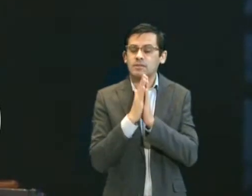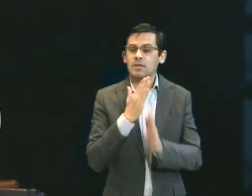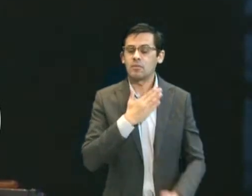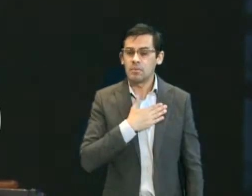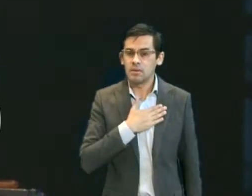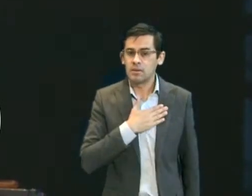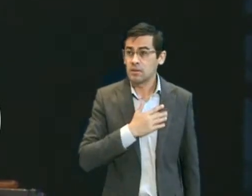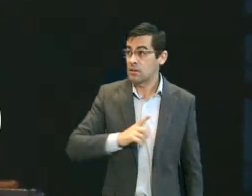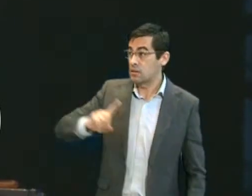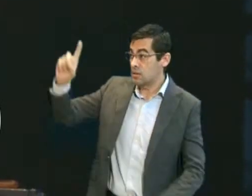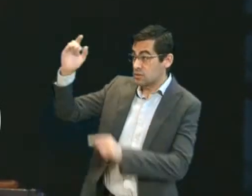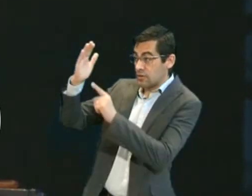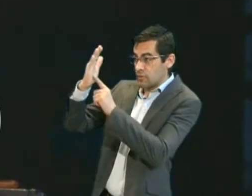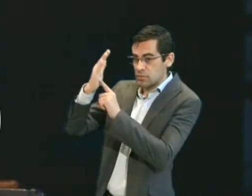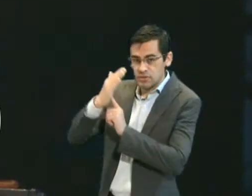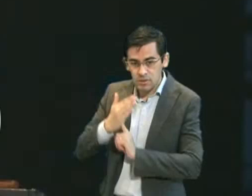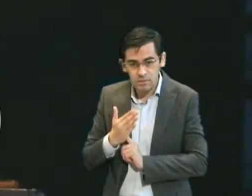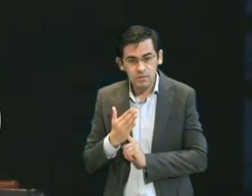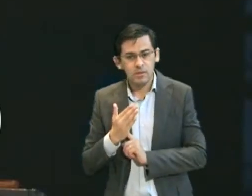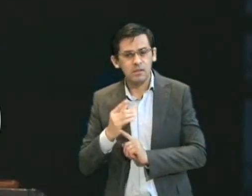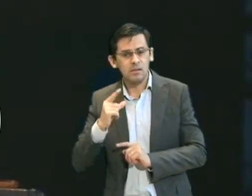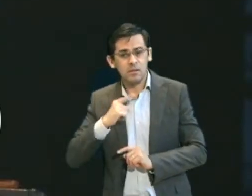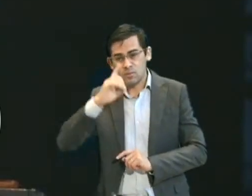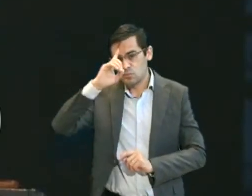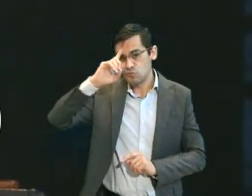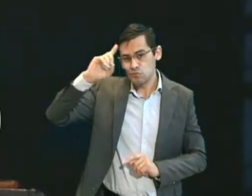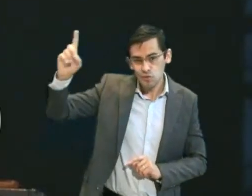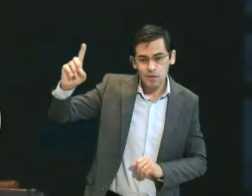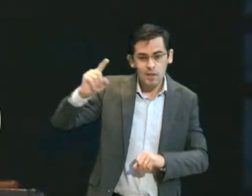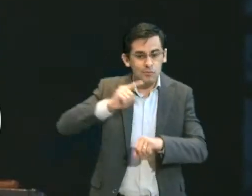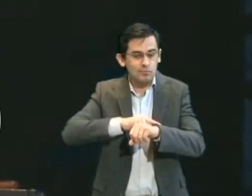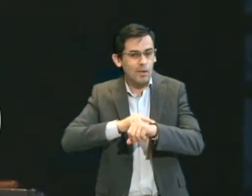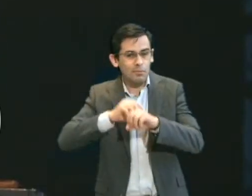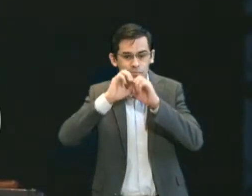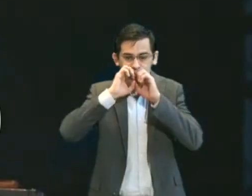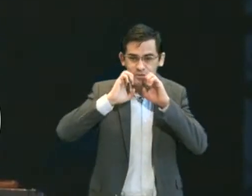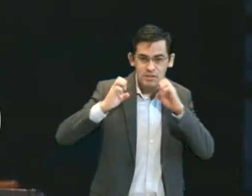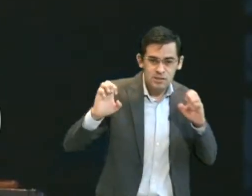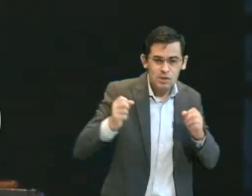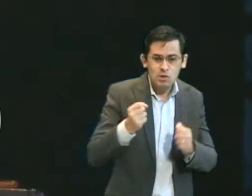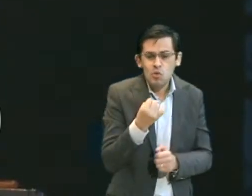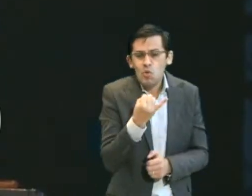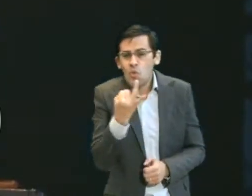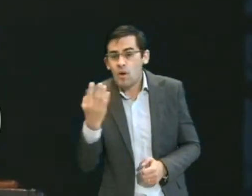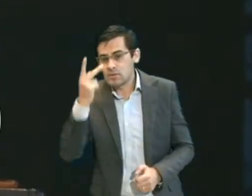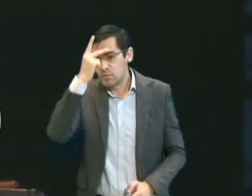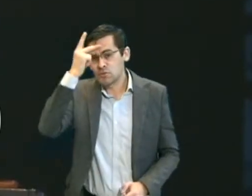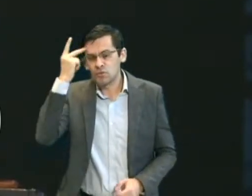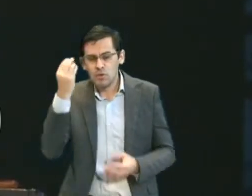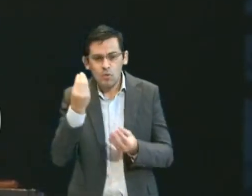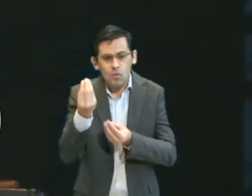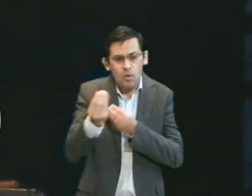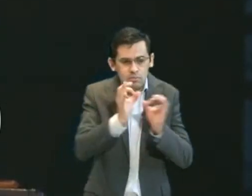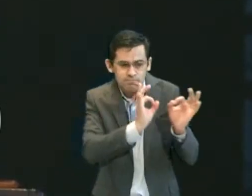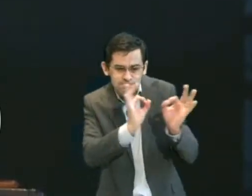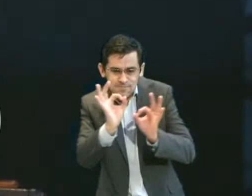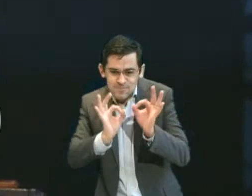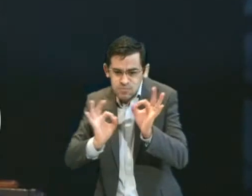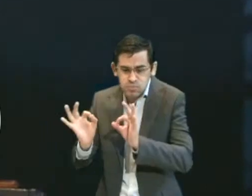que Deus estava me mostrando que aconteceu uma cruzada um dia, o número das pessoas, como eu ia organizar os pastores,